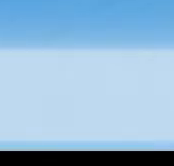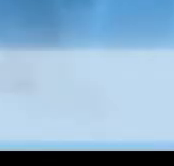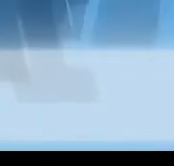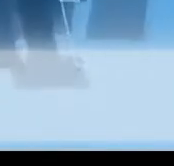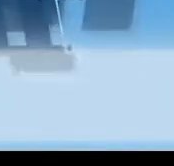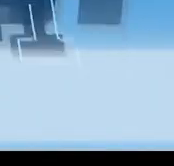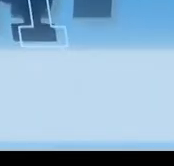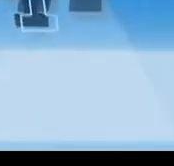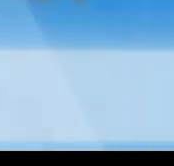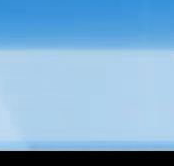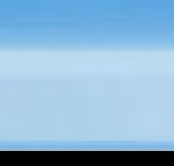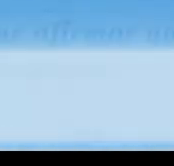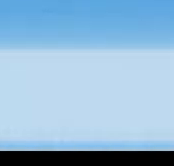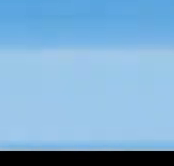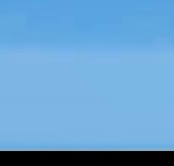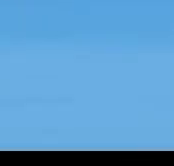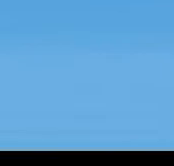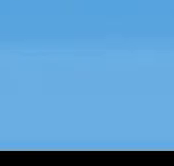Música